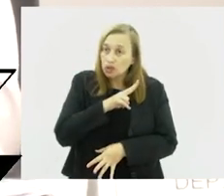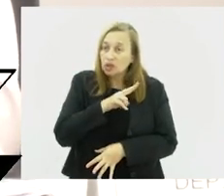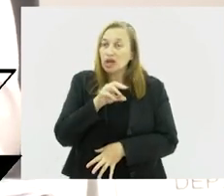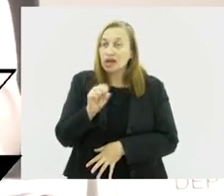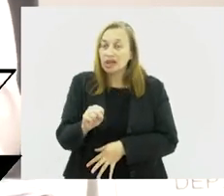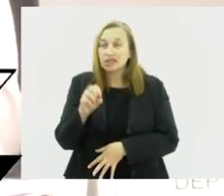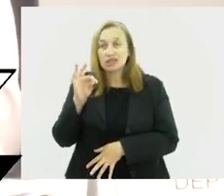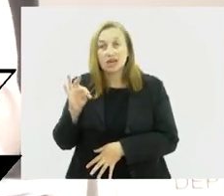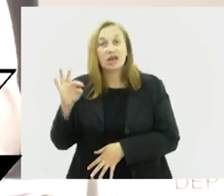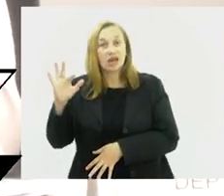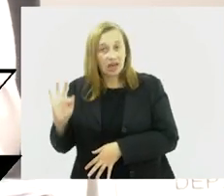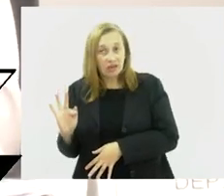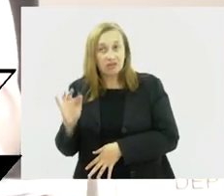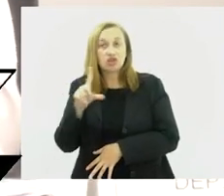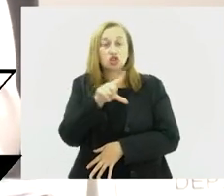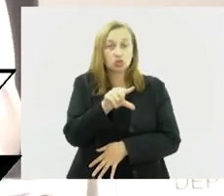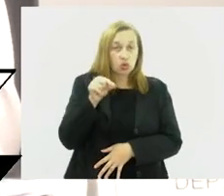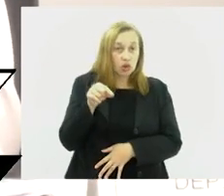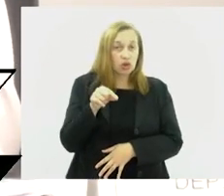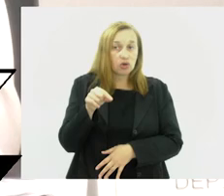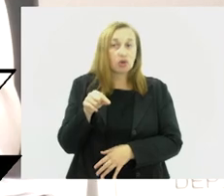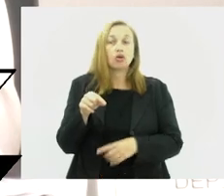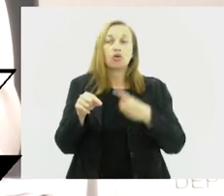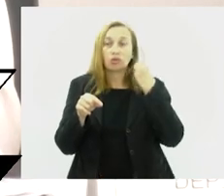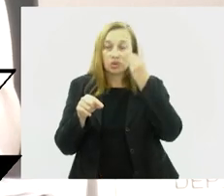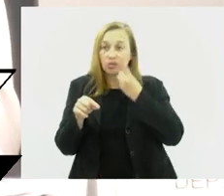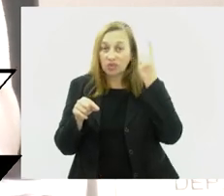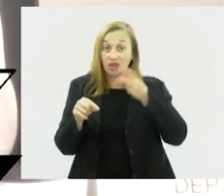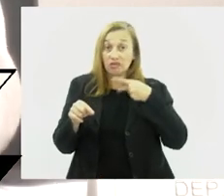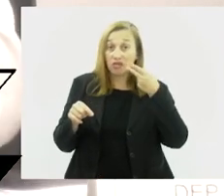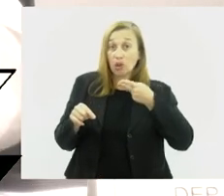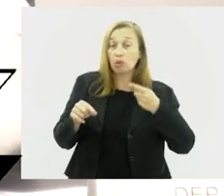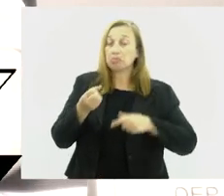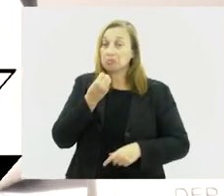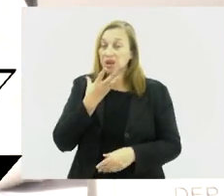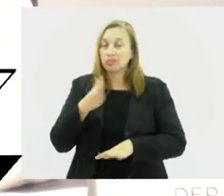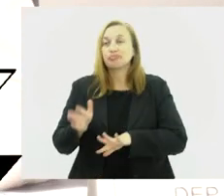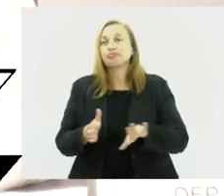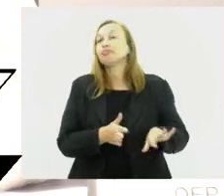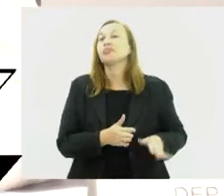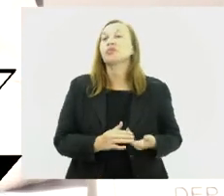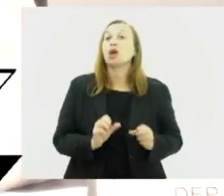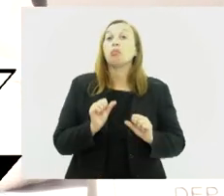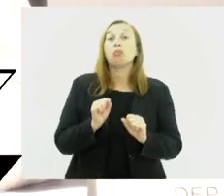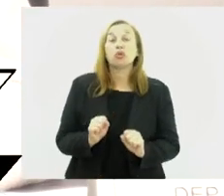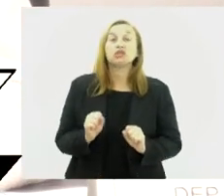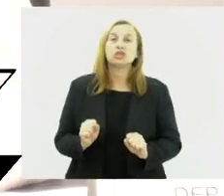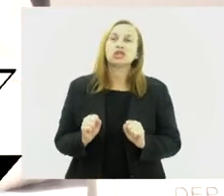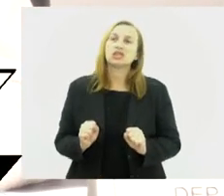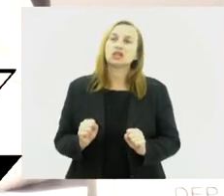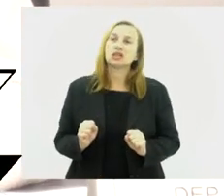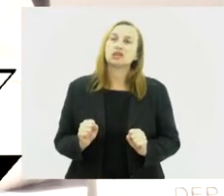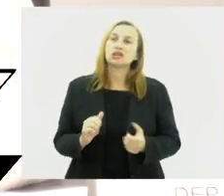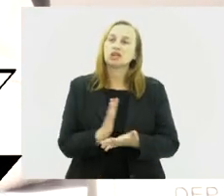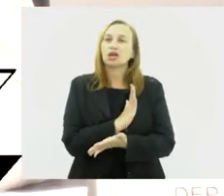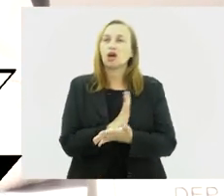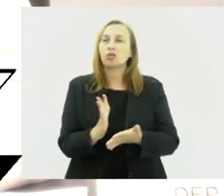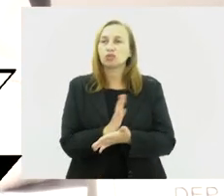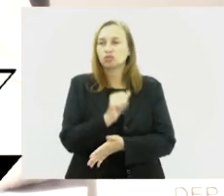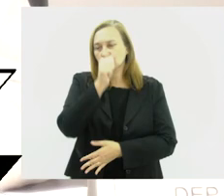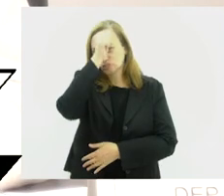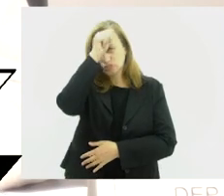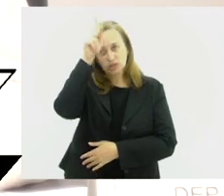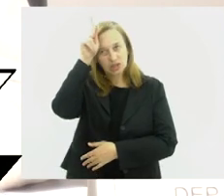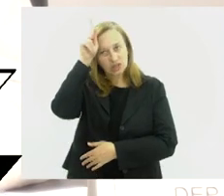STF decidiu, exatamente como isso o deputado aqui está dizendo. Muito bem, poderia ser que algum município